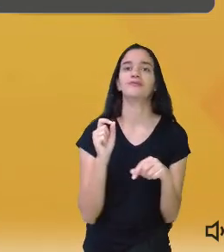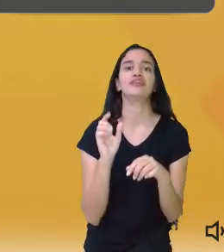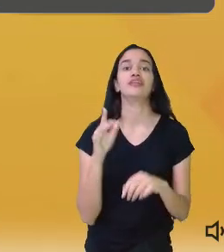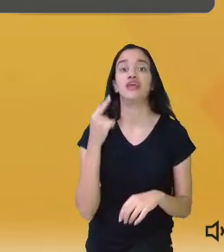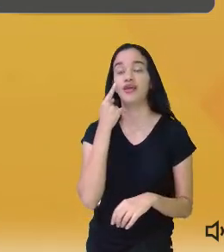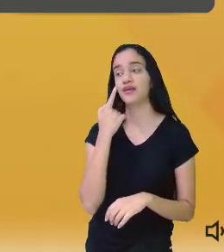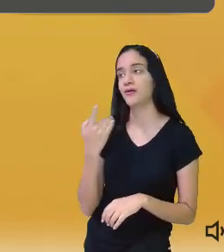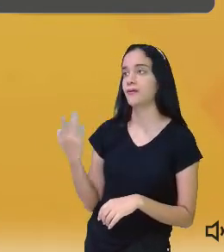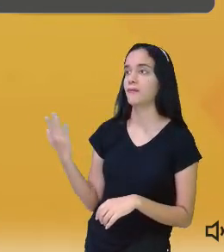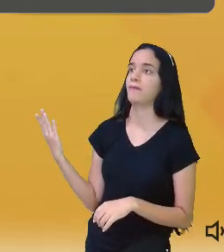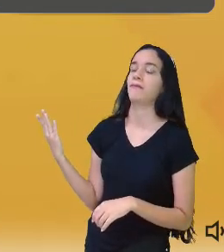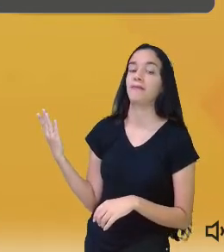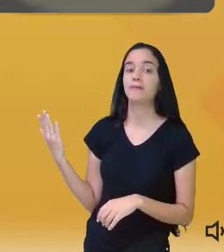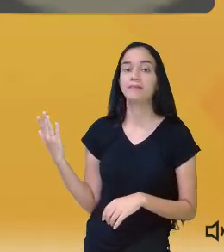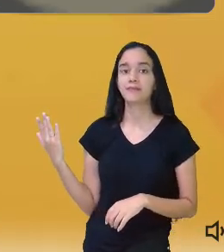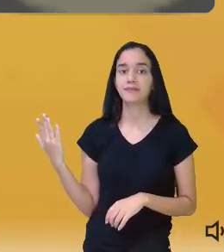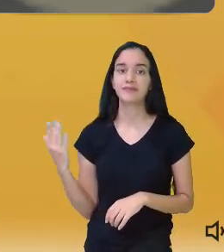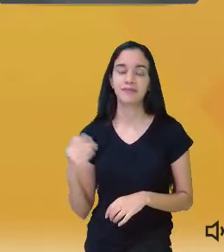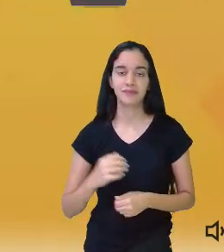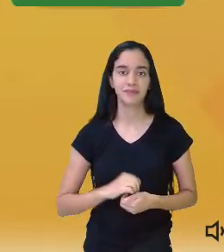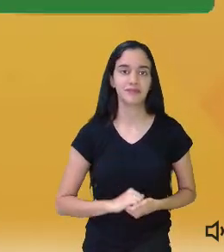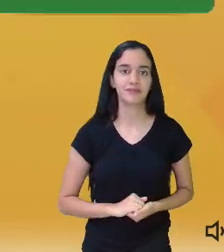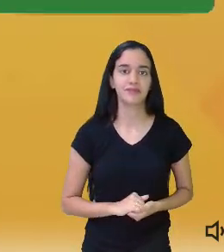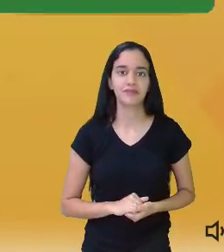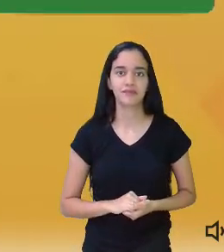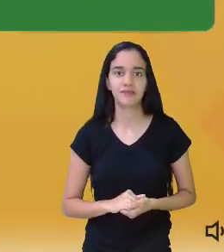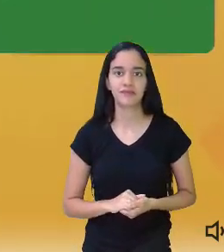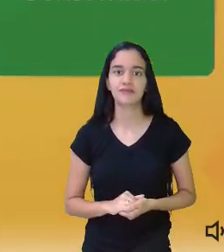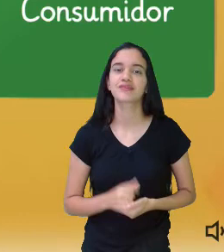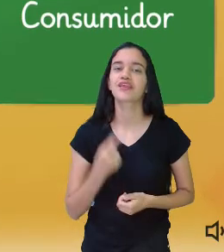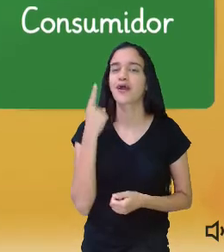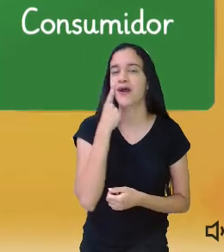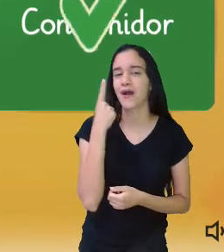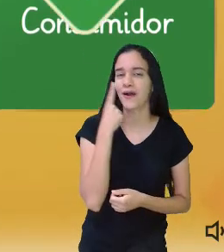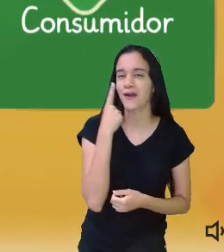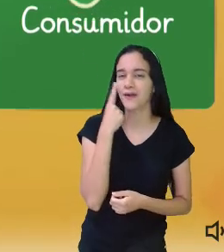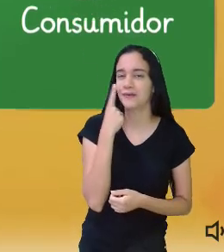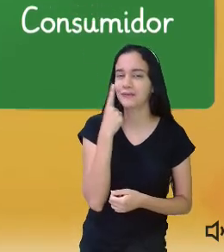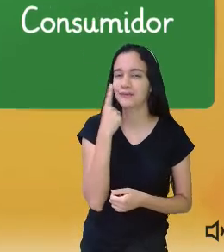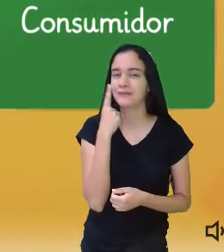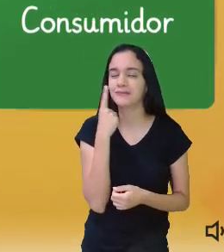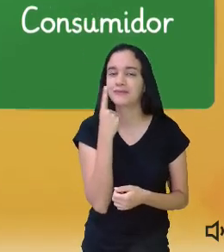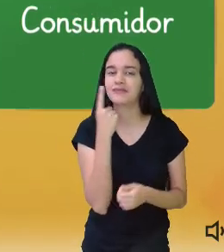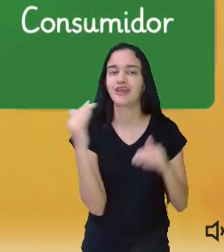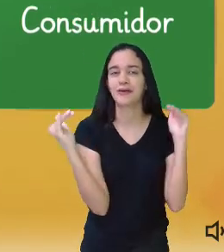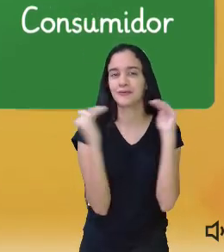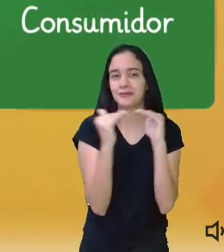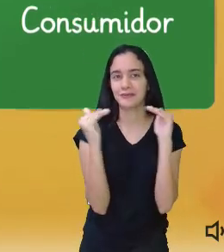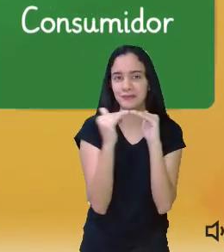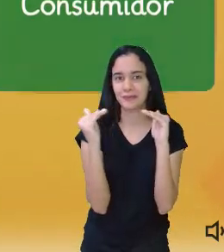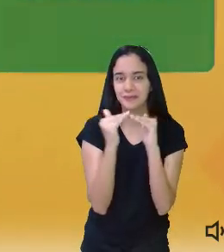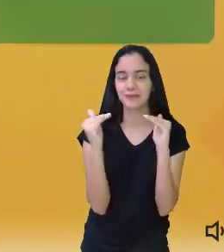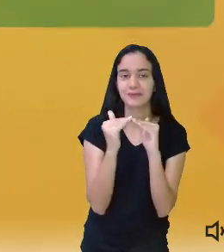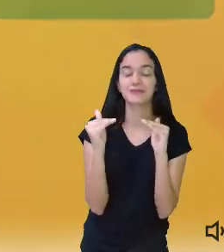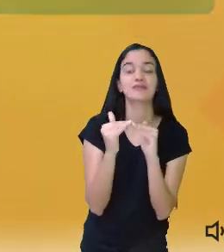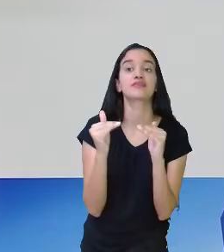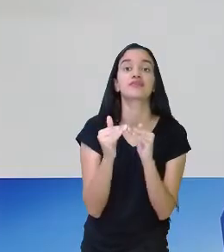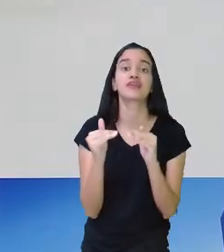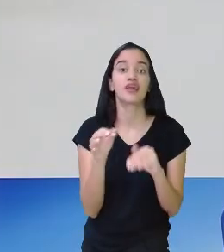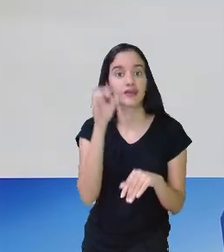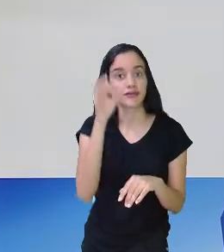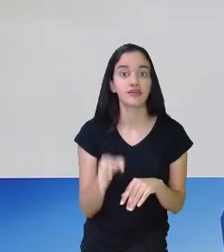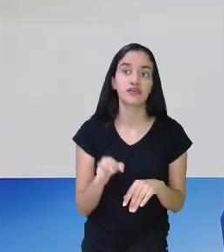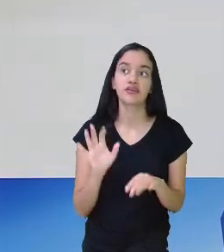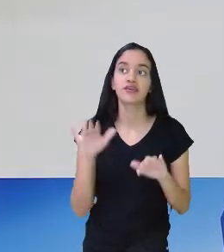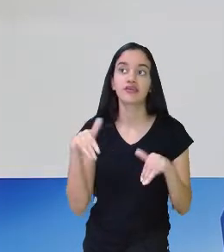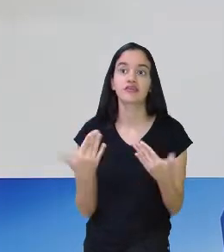Isso. Então, vamos abrir esse daqui da ponta? Olha aí, ó. Consumidor, tá certo? Então, vamos